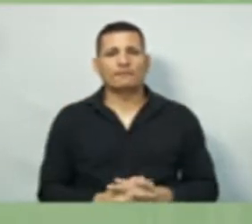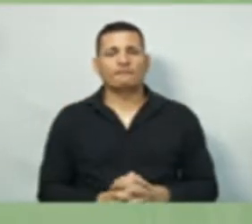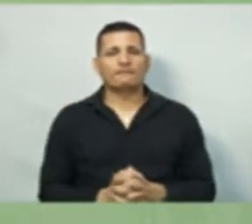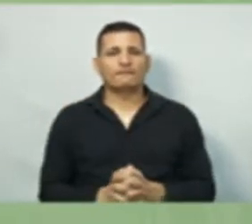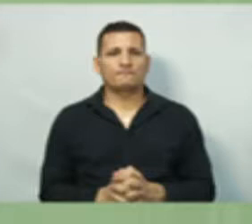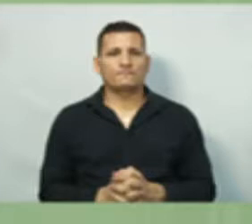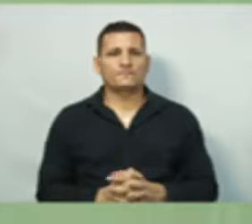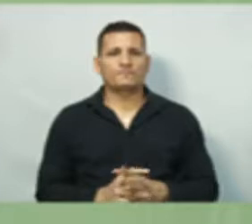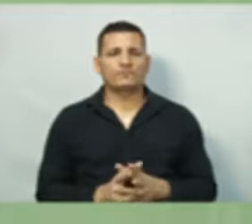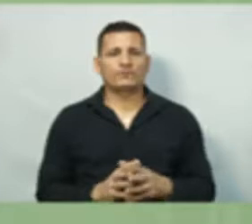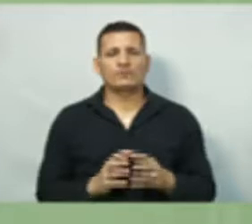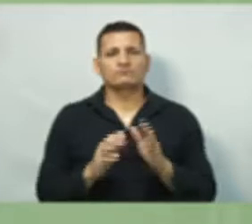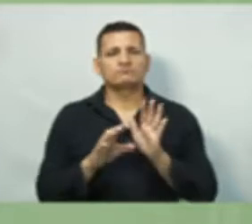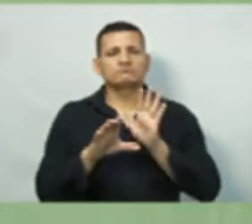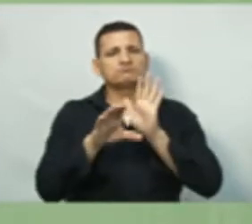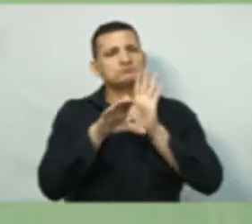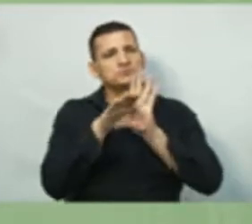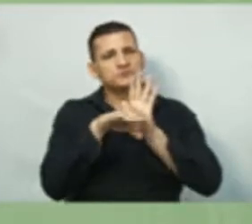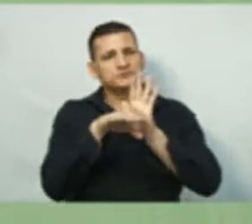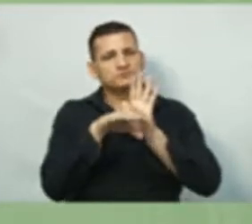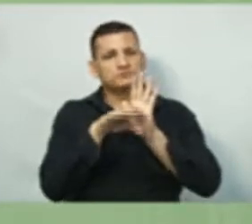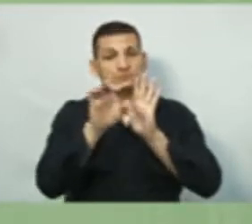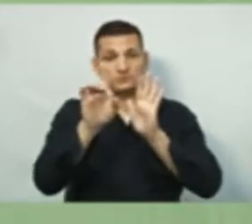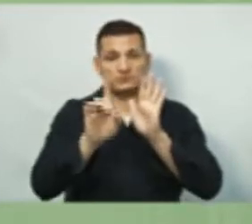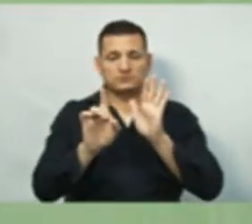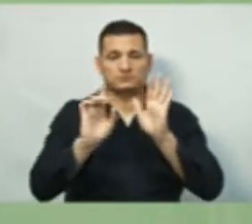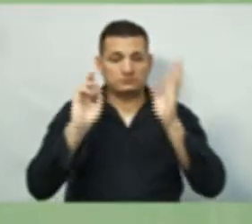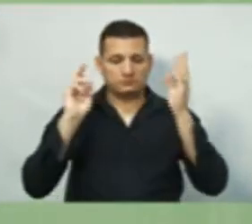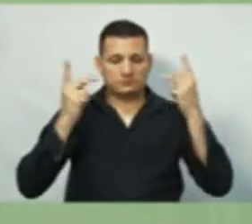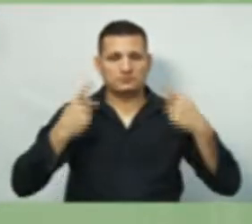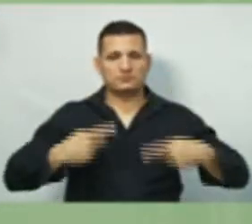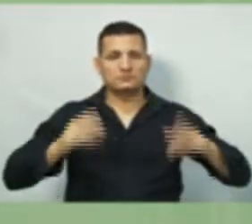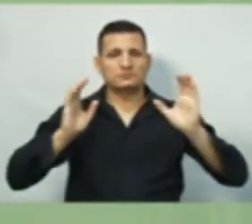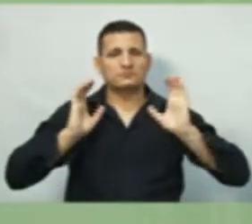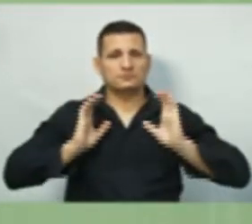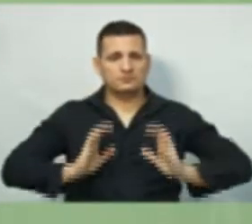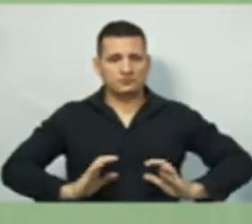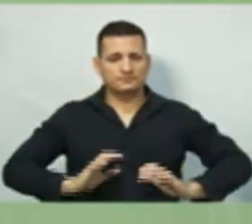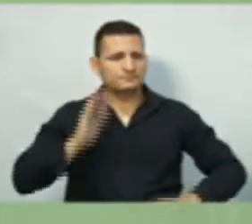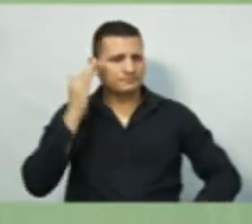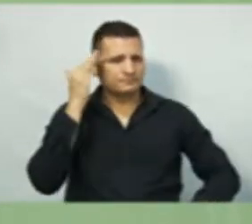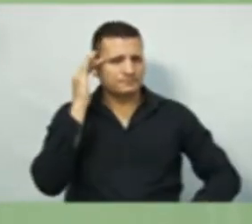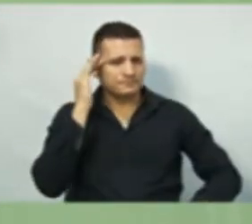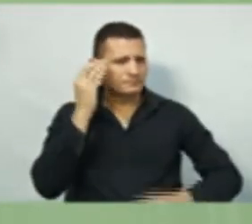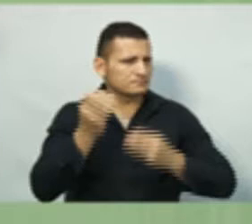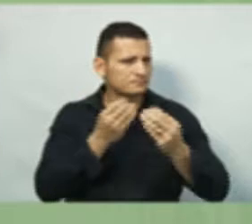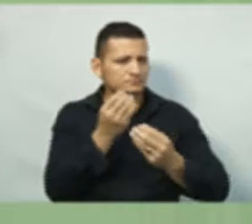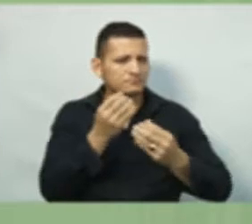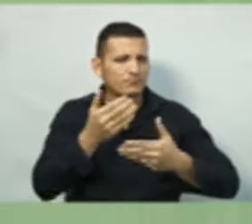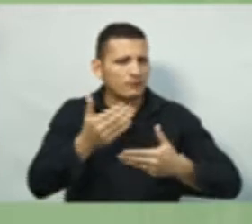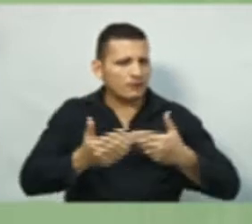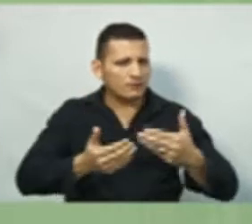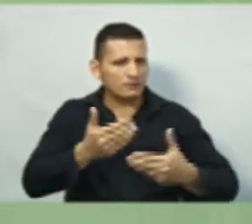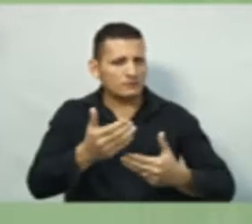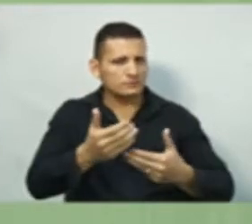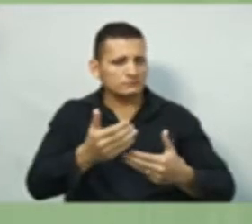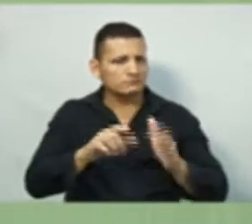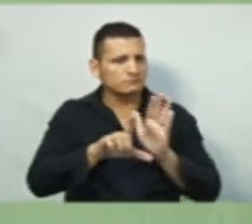Conceituar direitos humanos e cidadania. Entender o processo de legalização das cooperativas